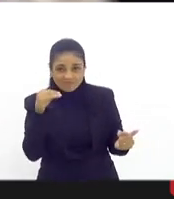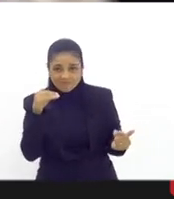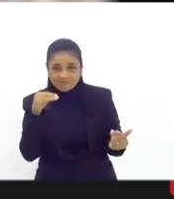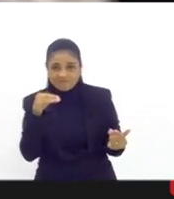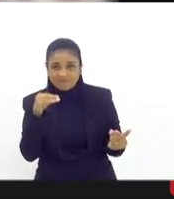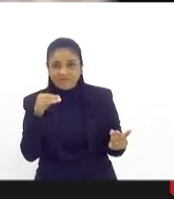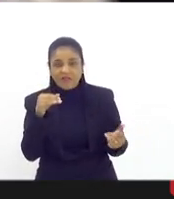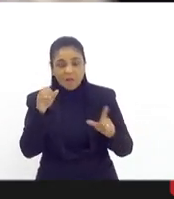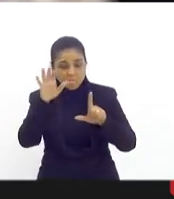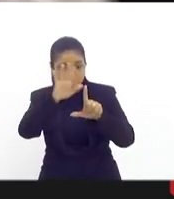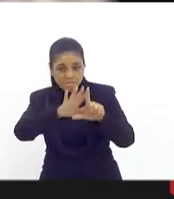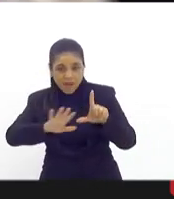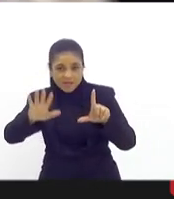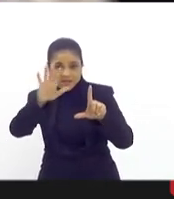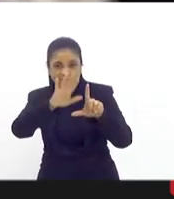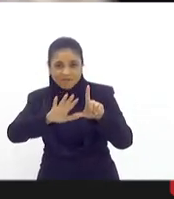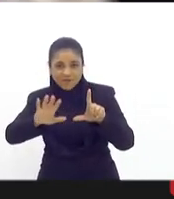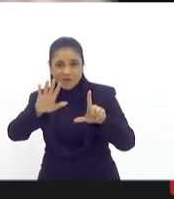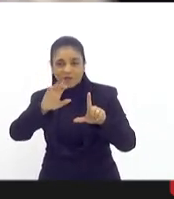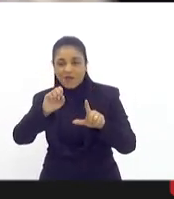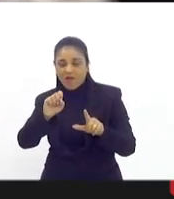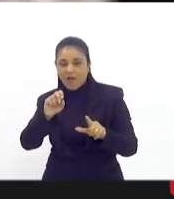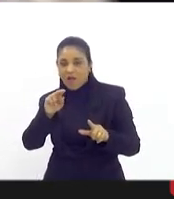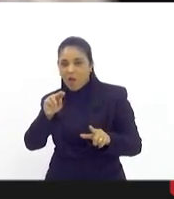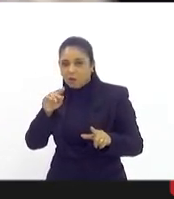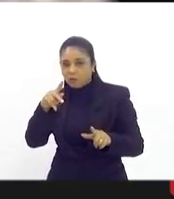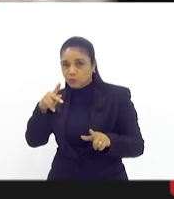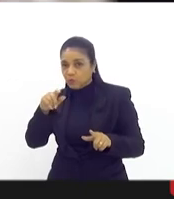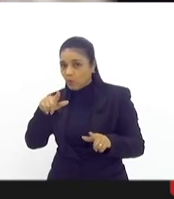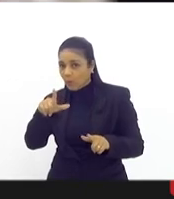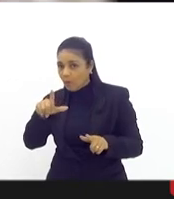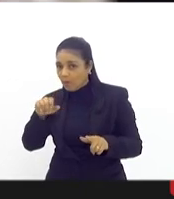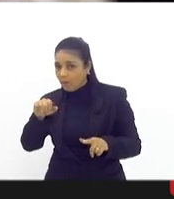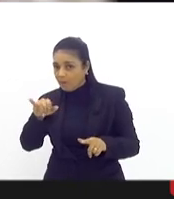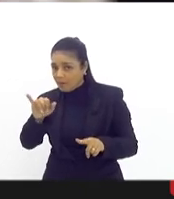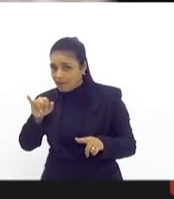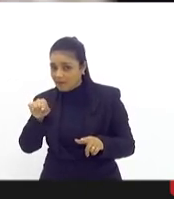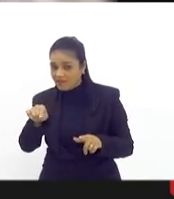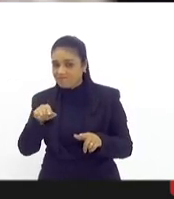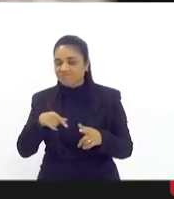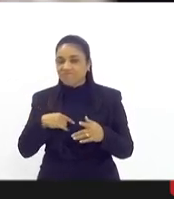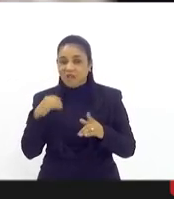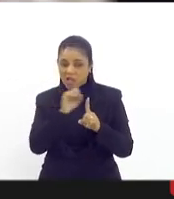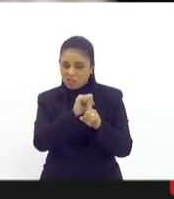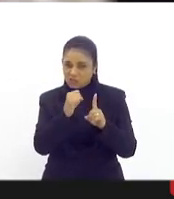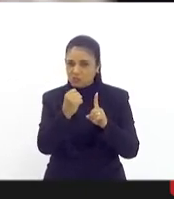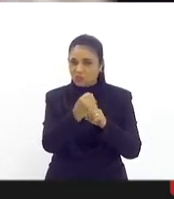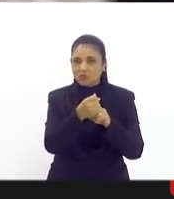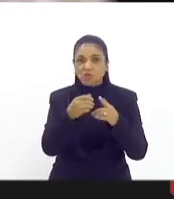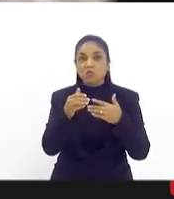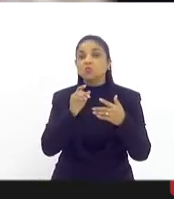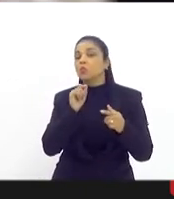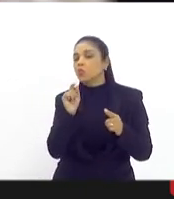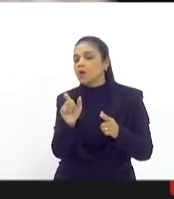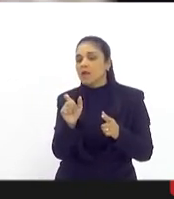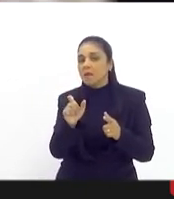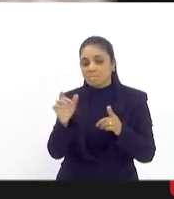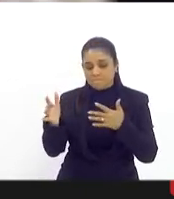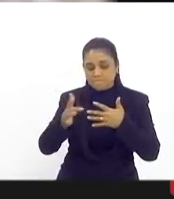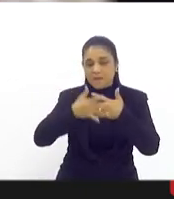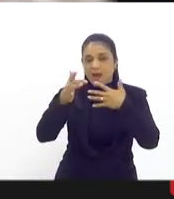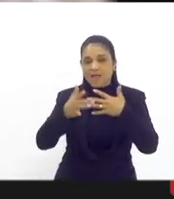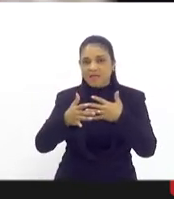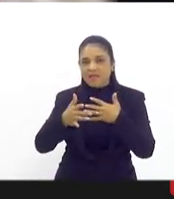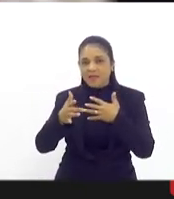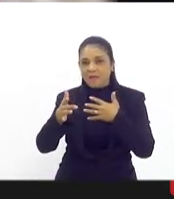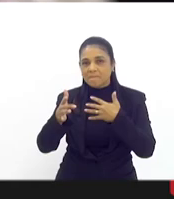das plataformas de autoplay, a gente já vai ter resultados fantásticos na sociedade. O que é o autoplay? Qualquer coisa que dá play no seu celular, qualquer vídeo